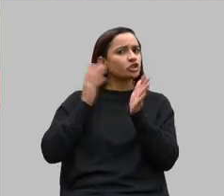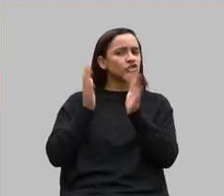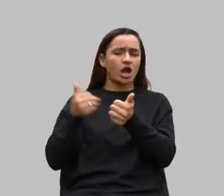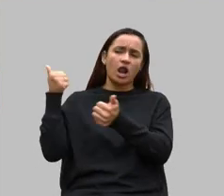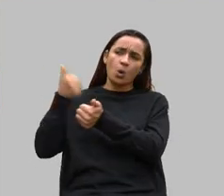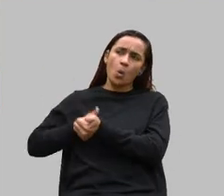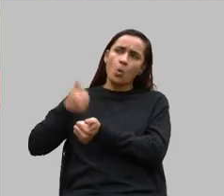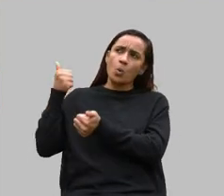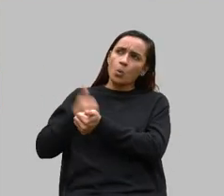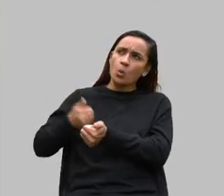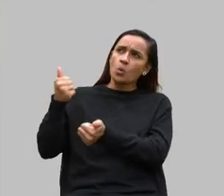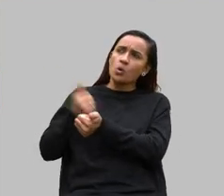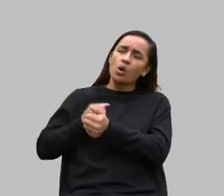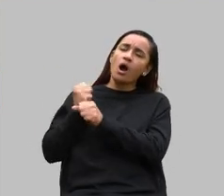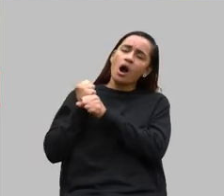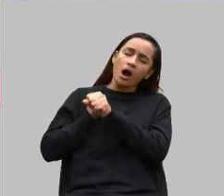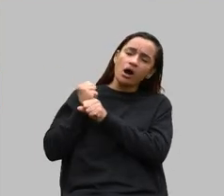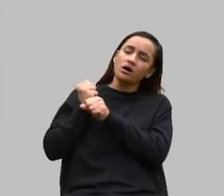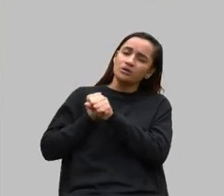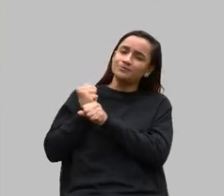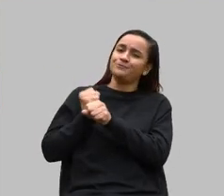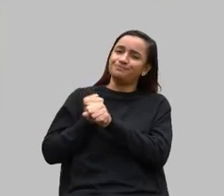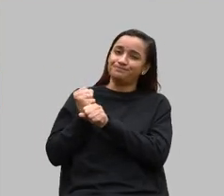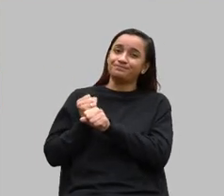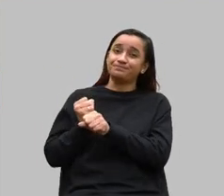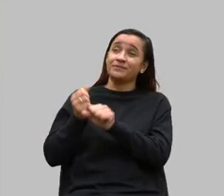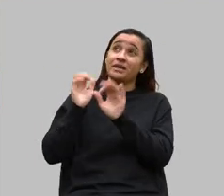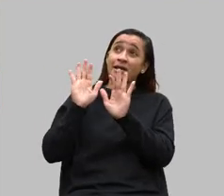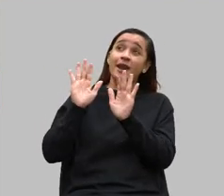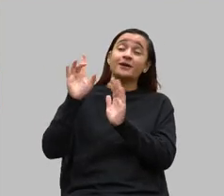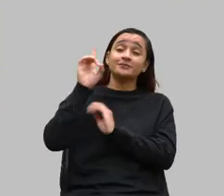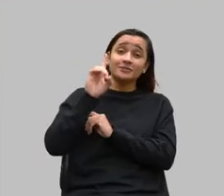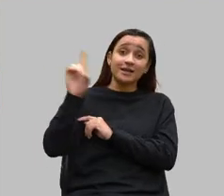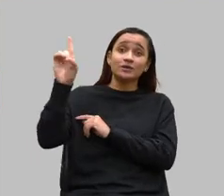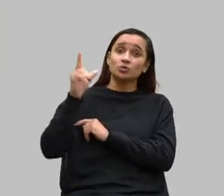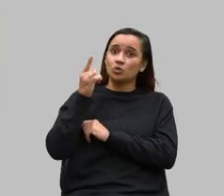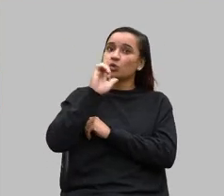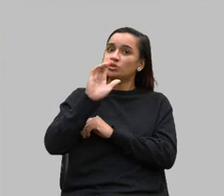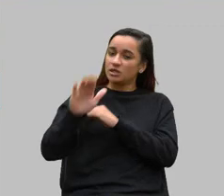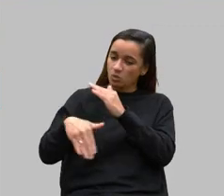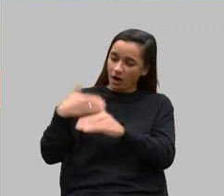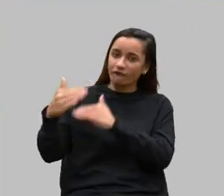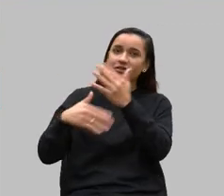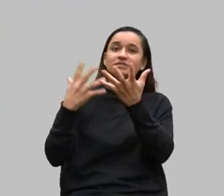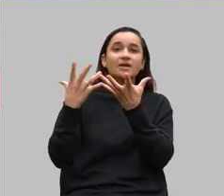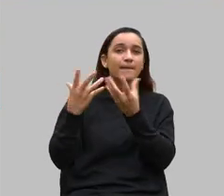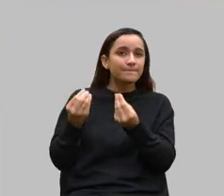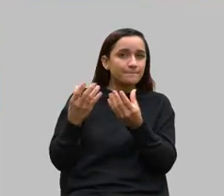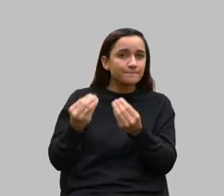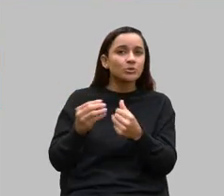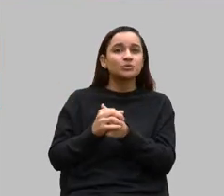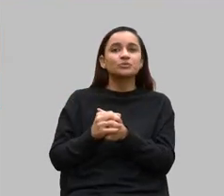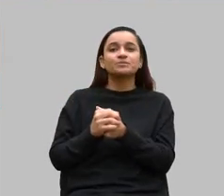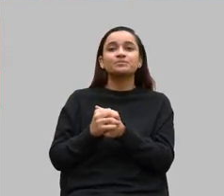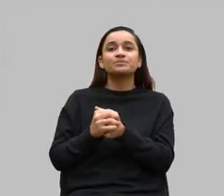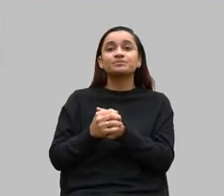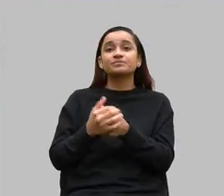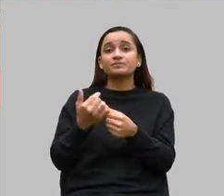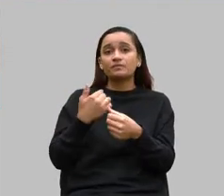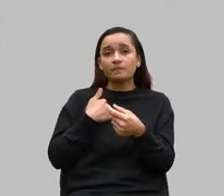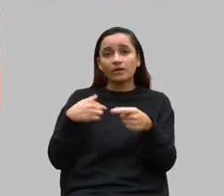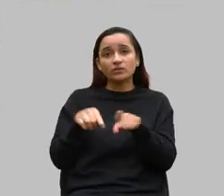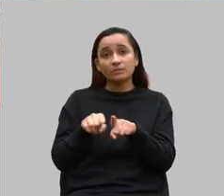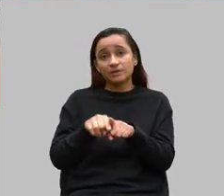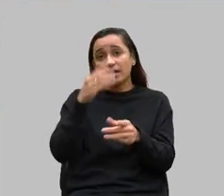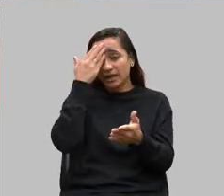e muitos anos graças a Deus eh tem avançado bastante e eu acredito nós estamos